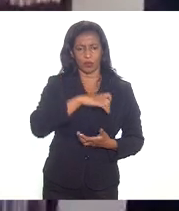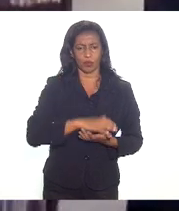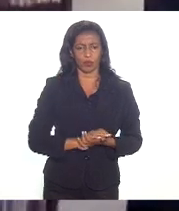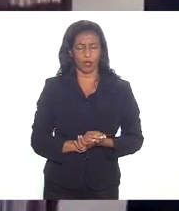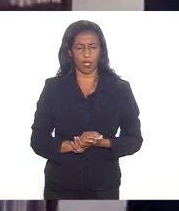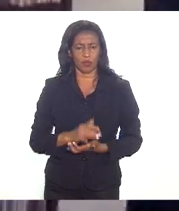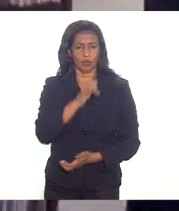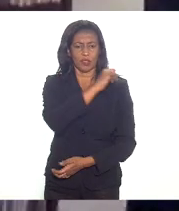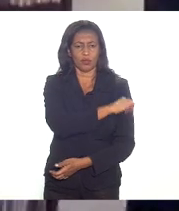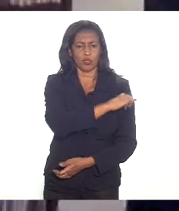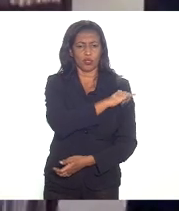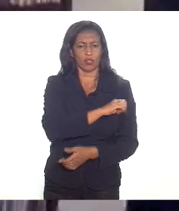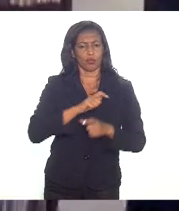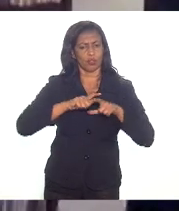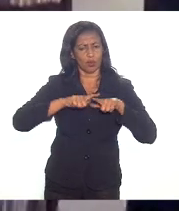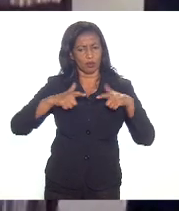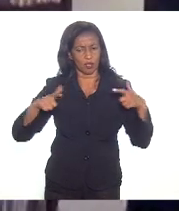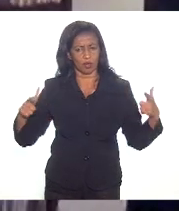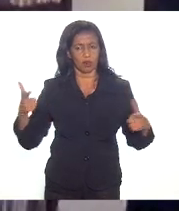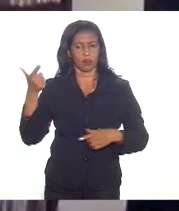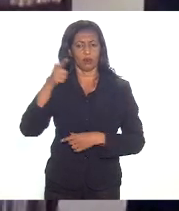Estado do Rio de Janeiro crescer novamente.